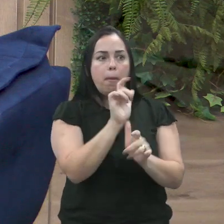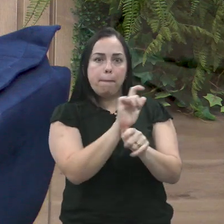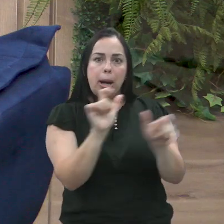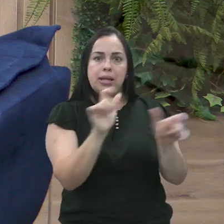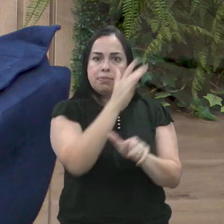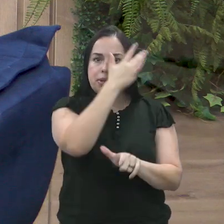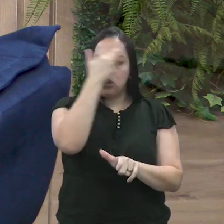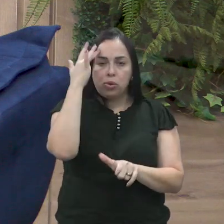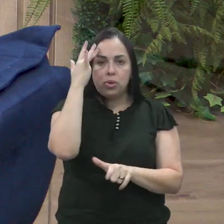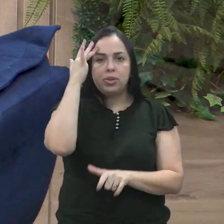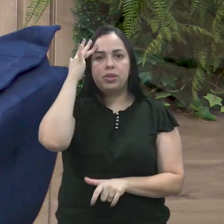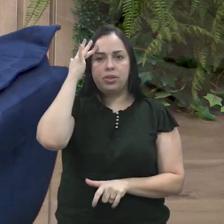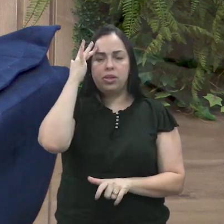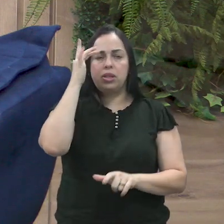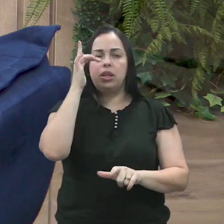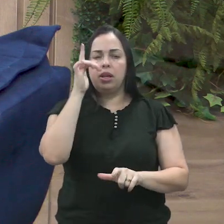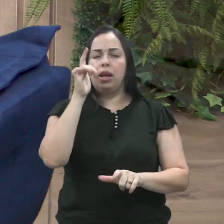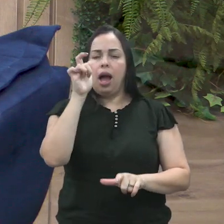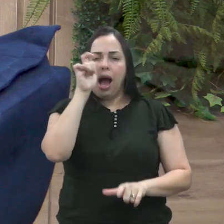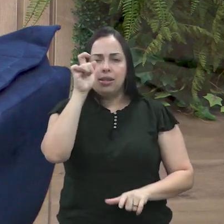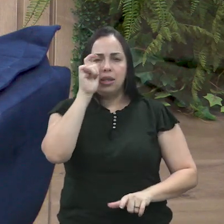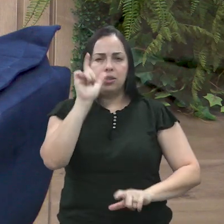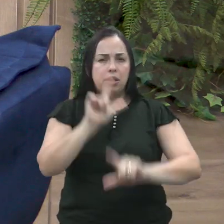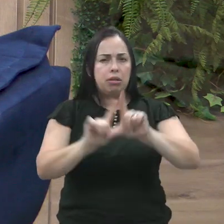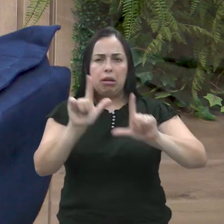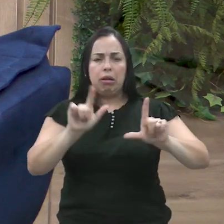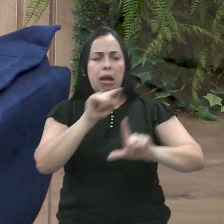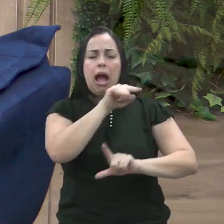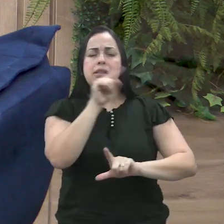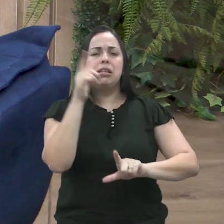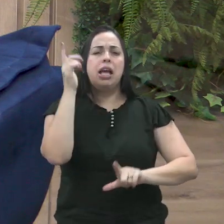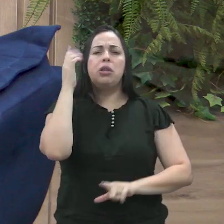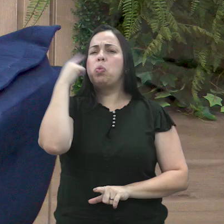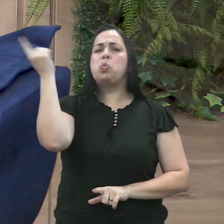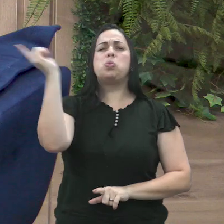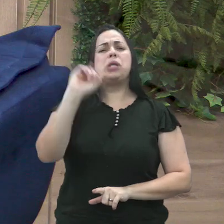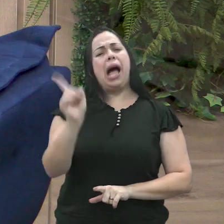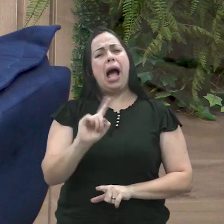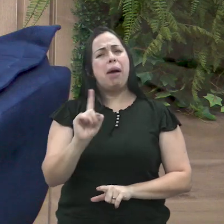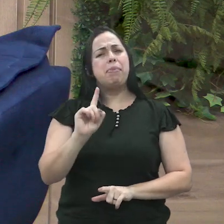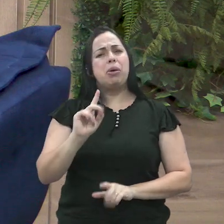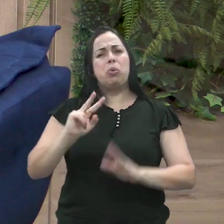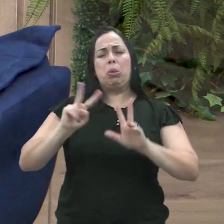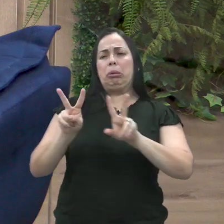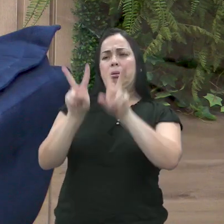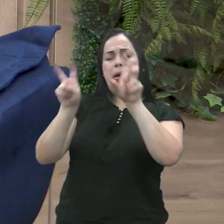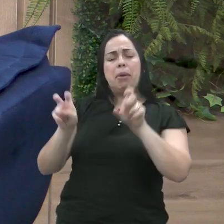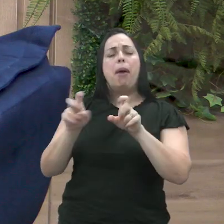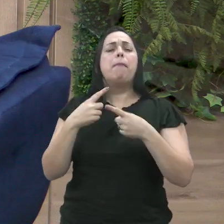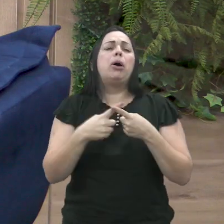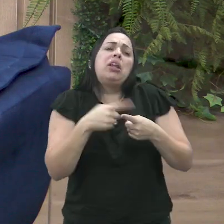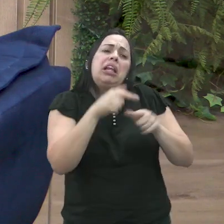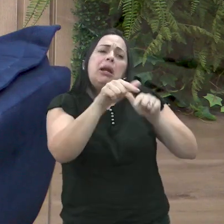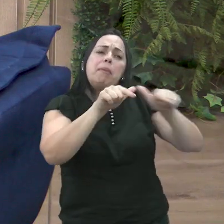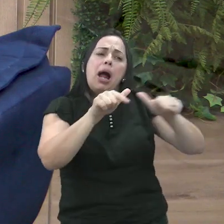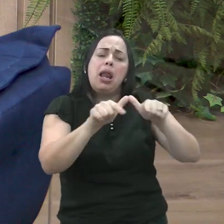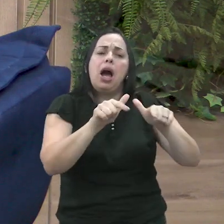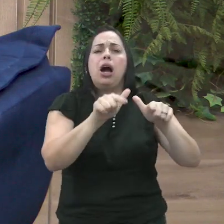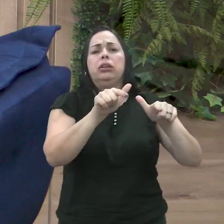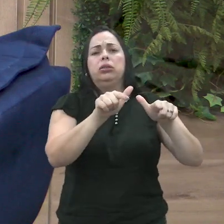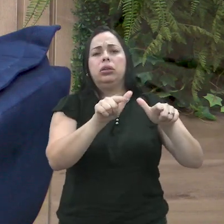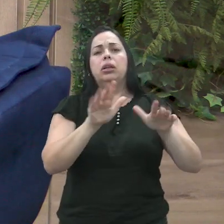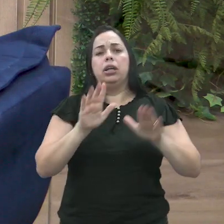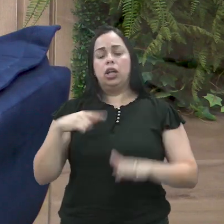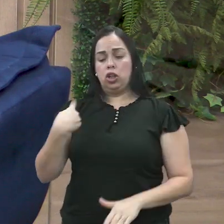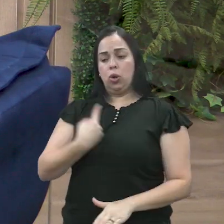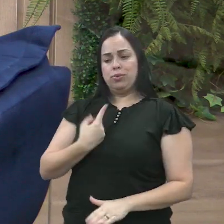ou o cidadão que acompanha a gente através da TV Câmara, ele não está muito familiarizado, até porque, poxa, está trabalhando, está cuidando da sua vida e a